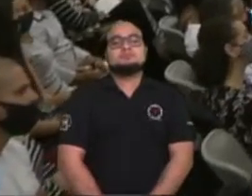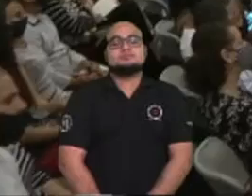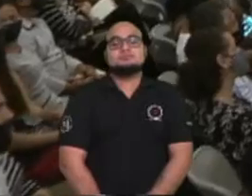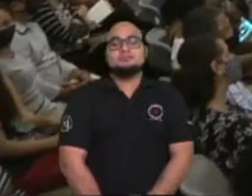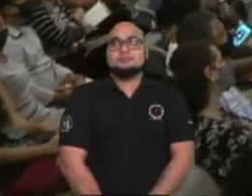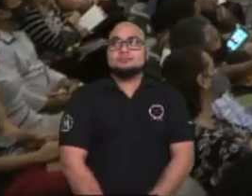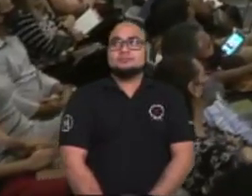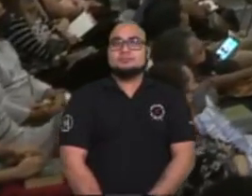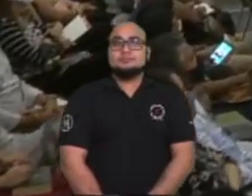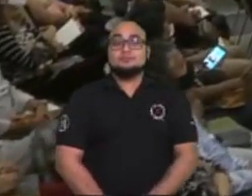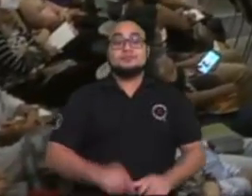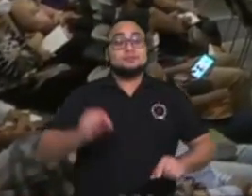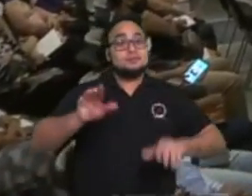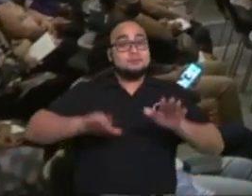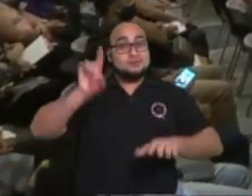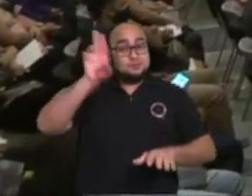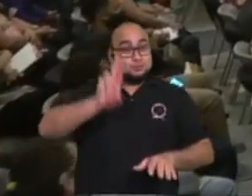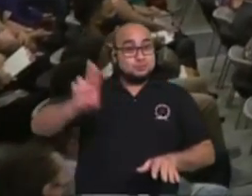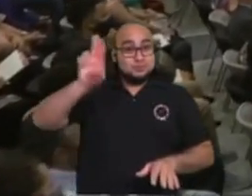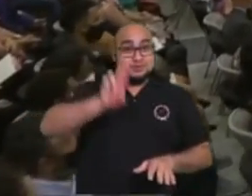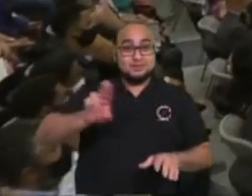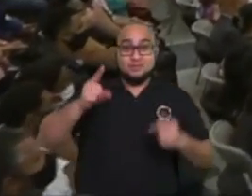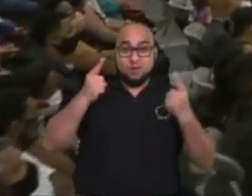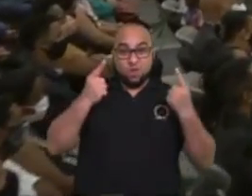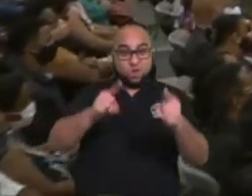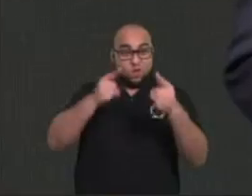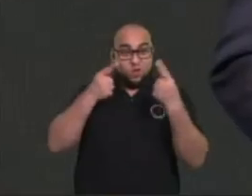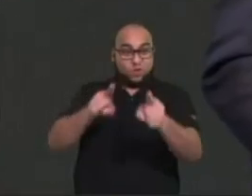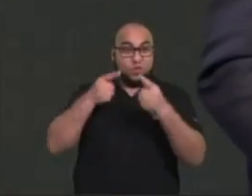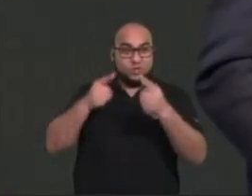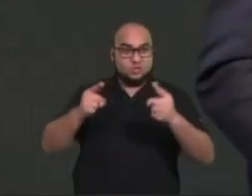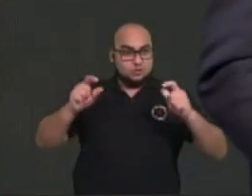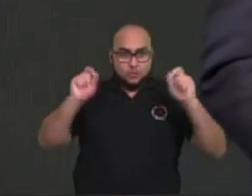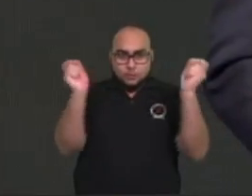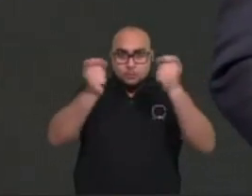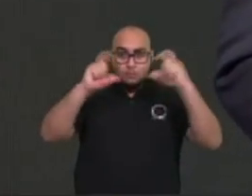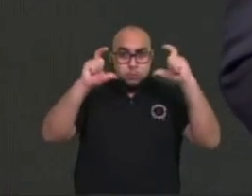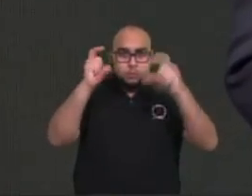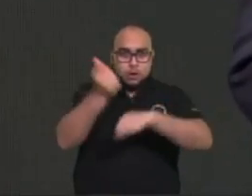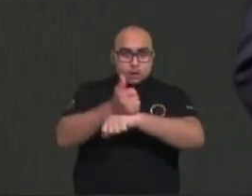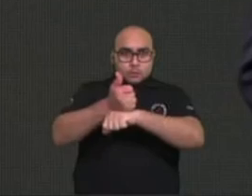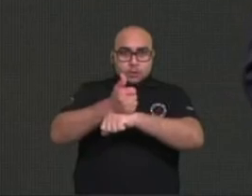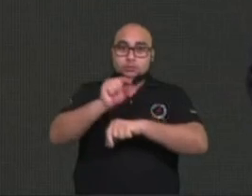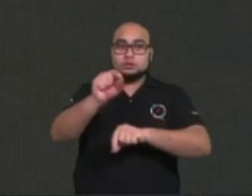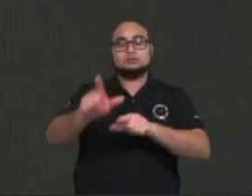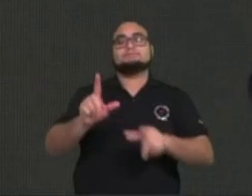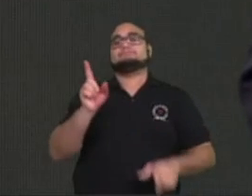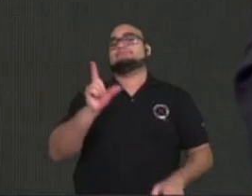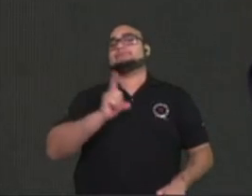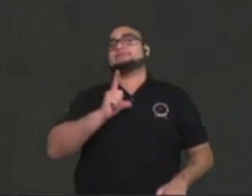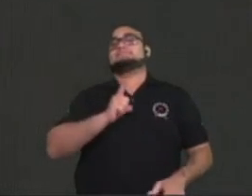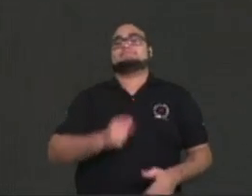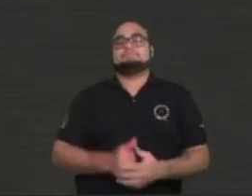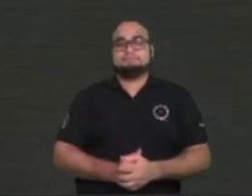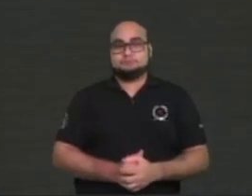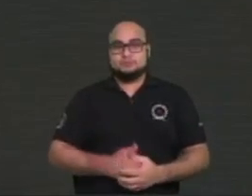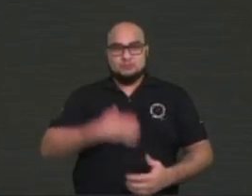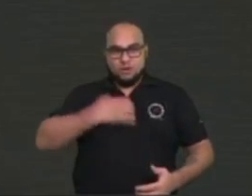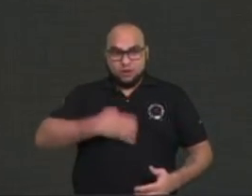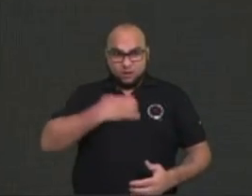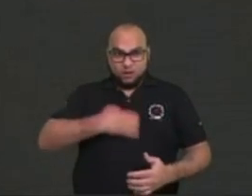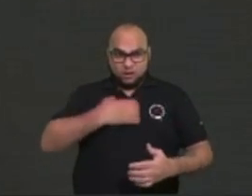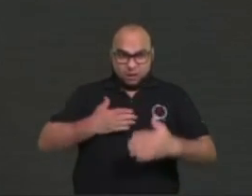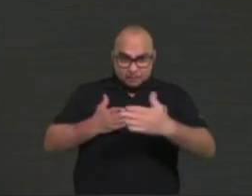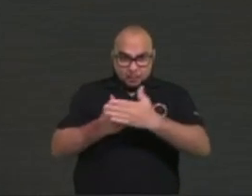e muitas vezes eu estou usando alguém partir de cozinhar para despertar o talento que você tem e para você ficar com raiva de boa romper